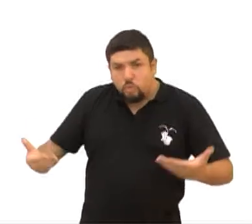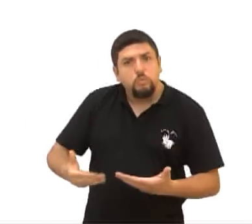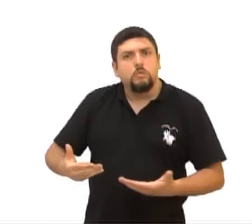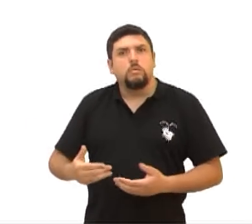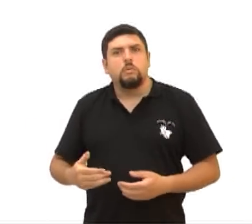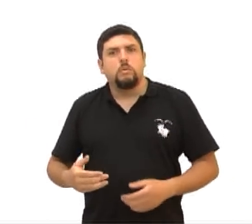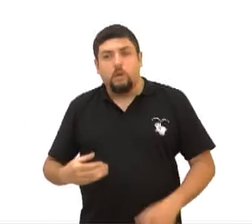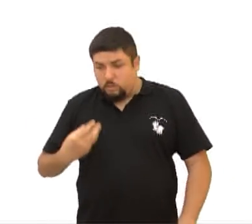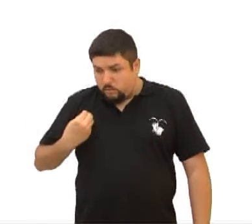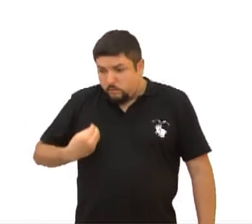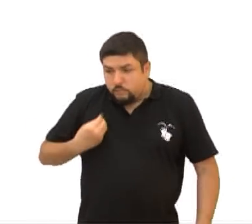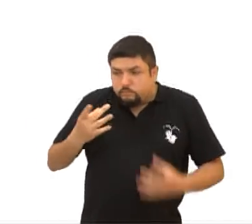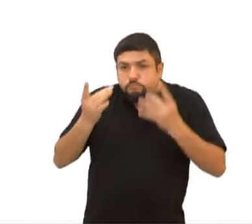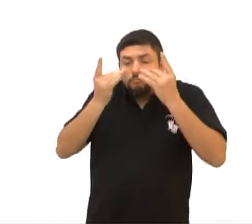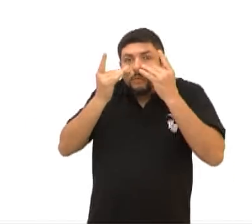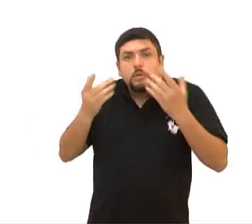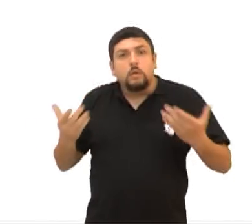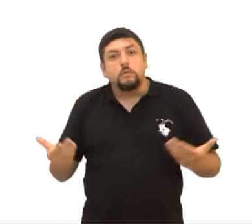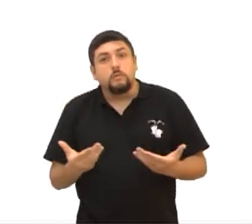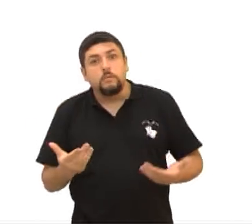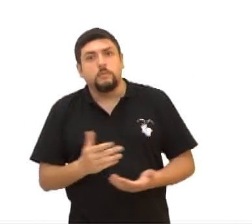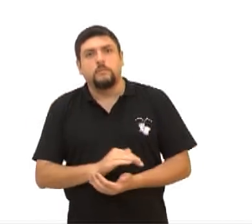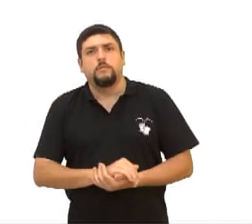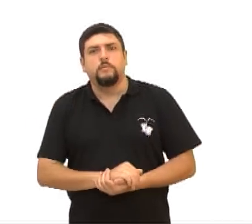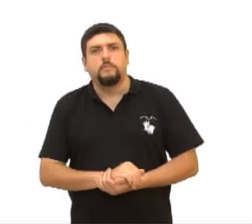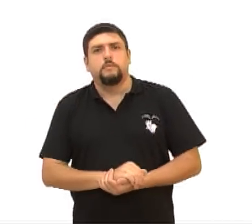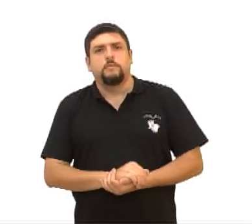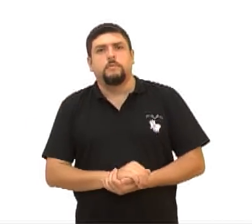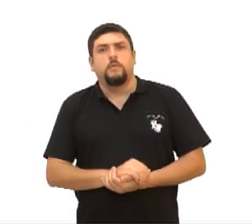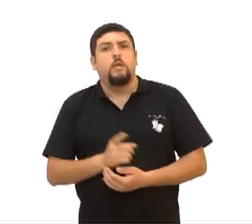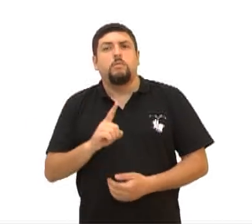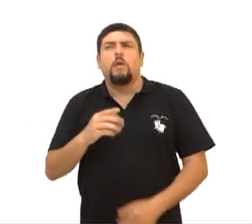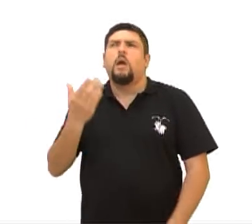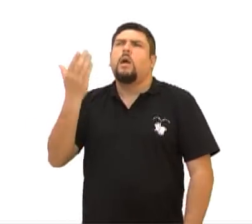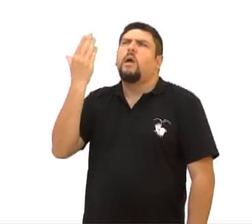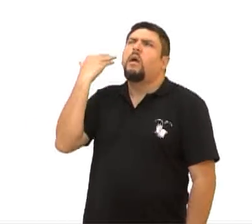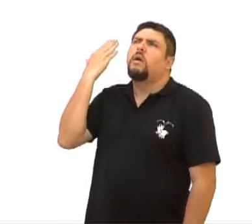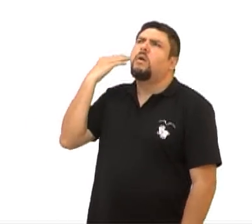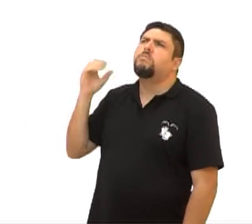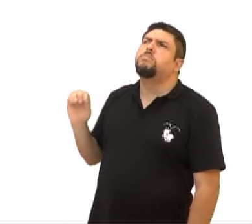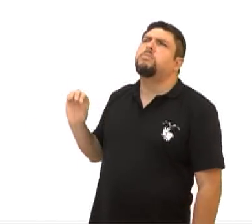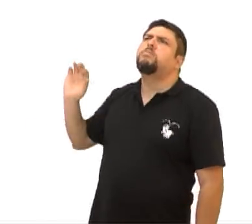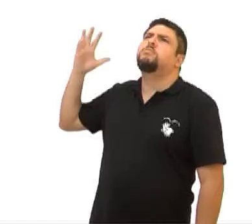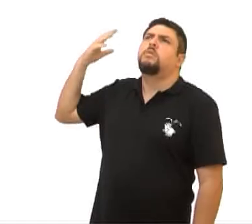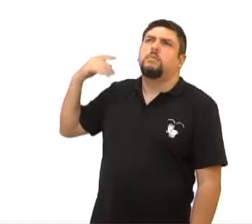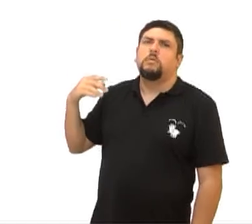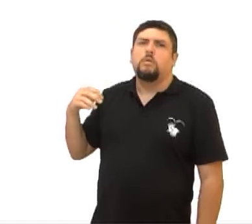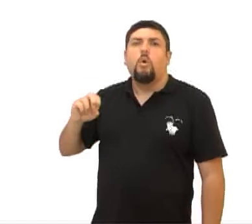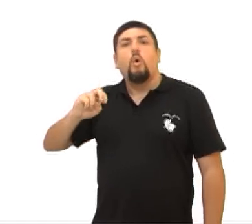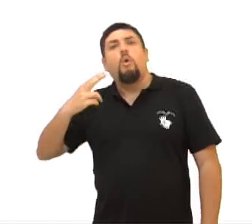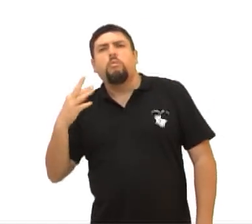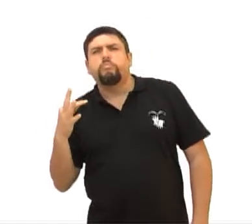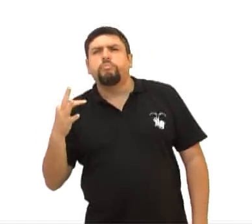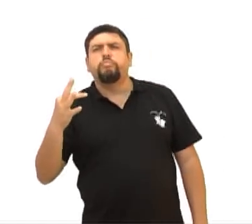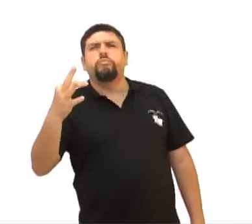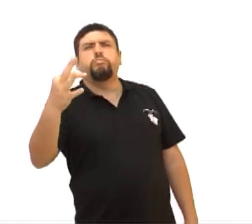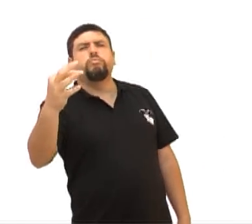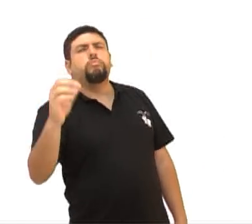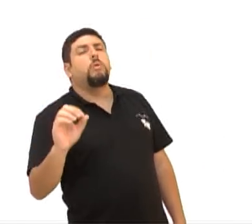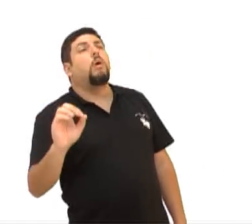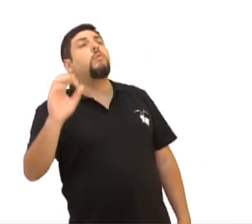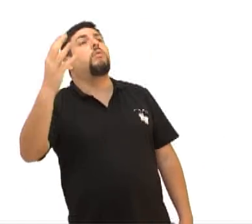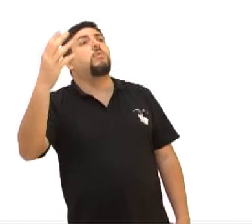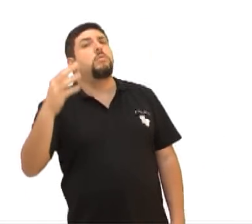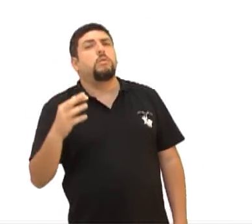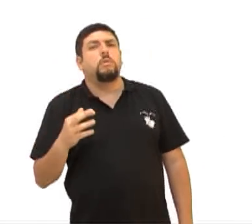estamos vivendo isso agora, percebe? Não é coisa lá do passado, não é coisa lá no futuro, quando você que